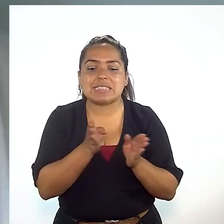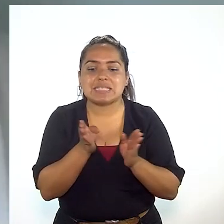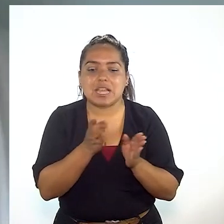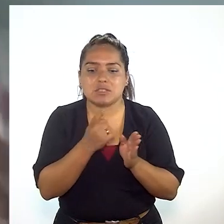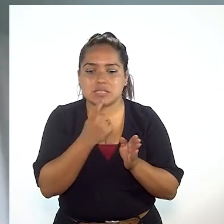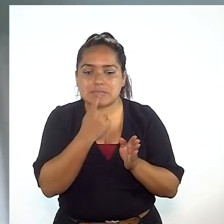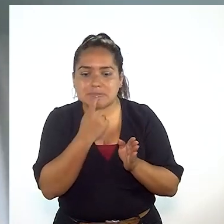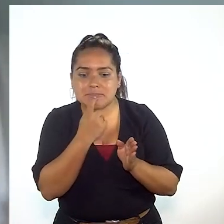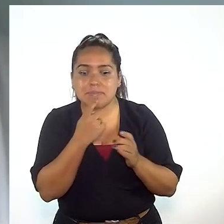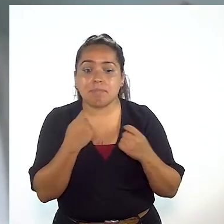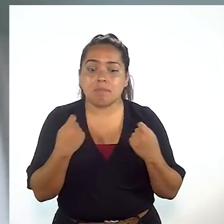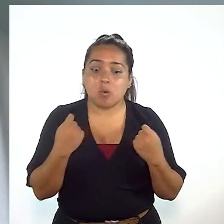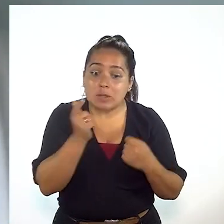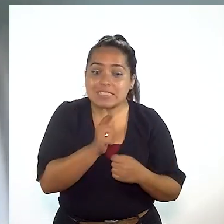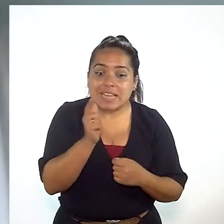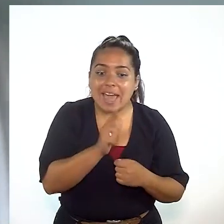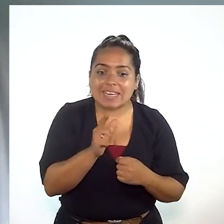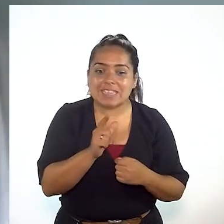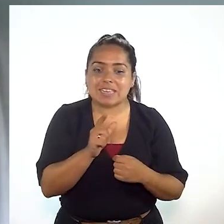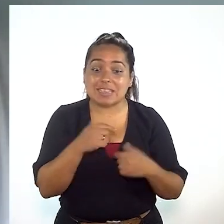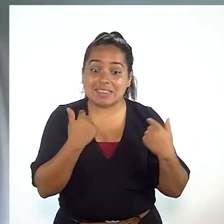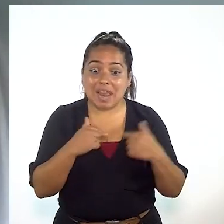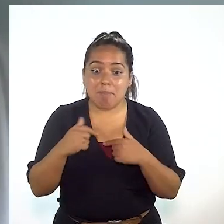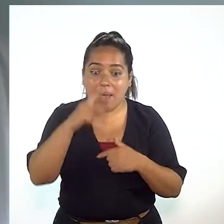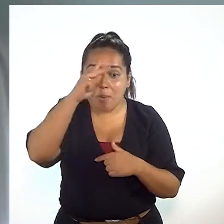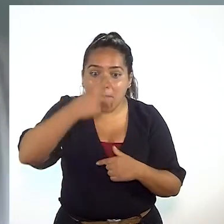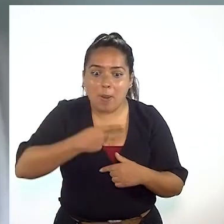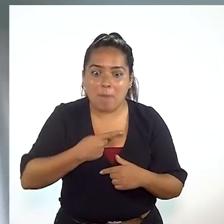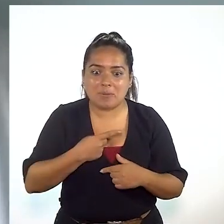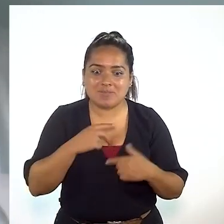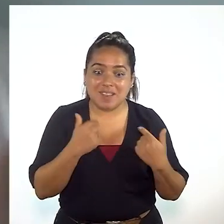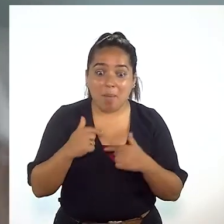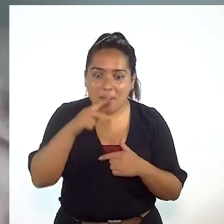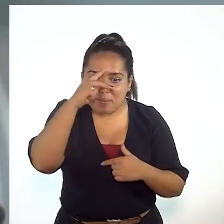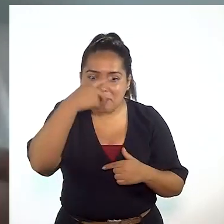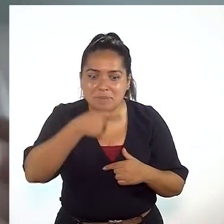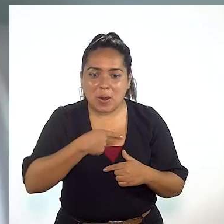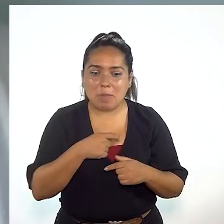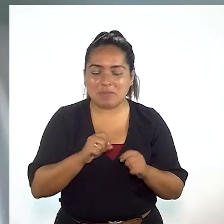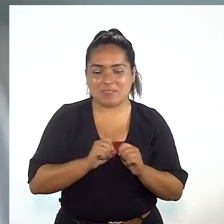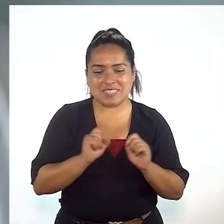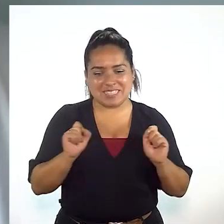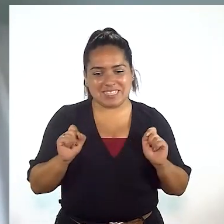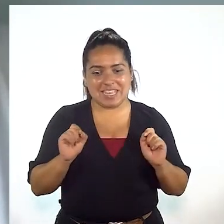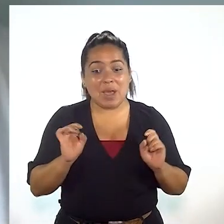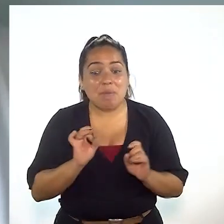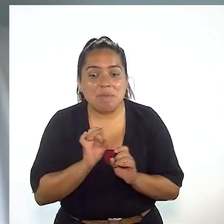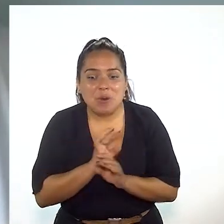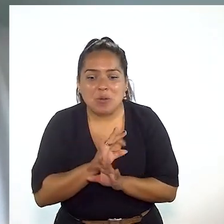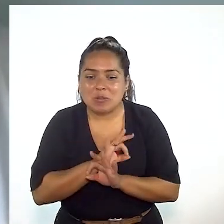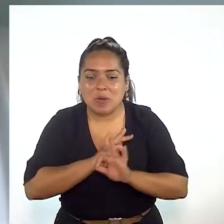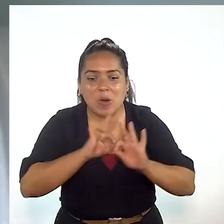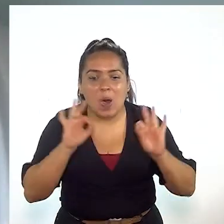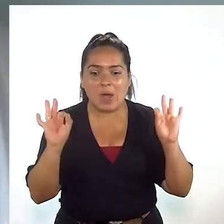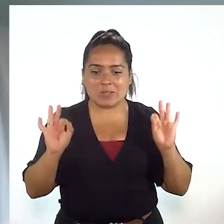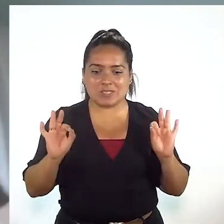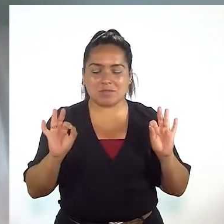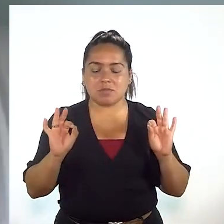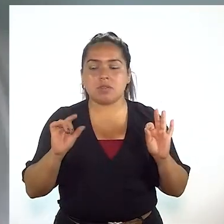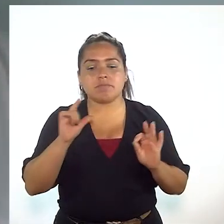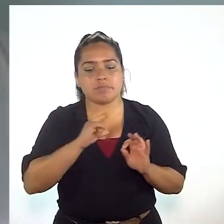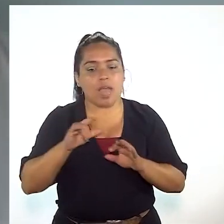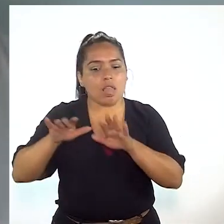que aproxima, né, e principalmente viabiliza o acesso e o autosserviço, né, que a gente fala tanto. A